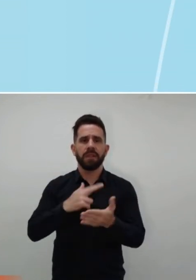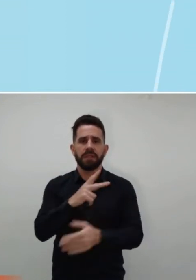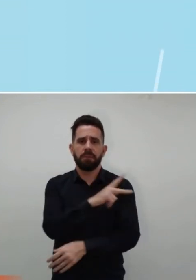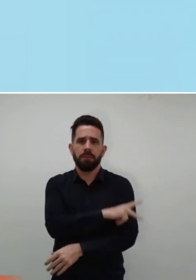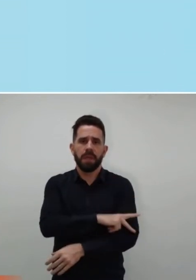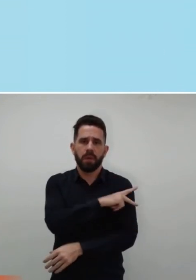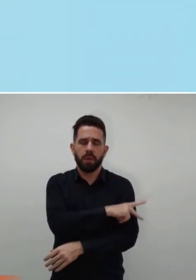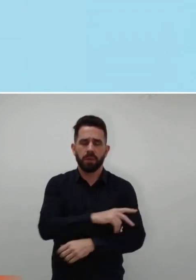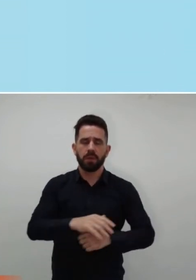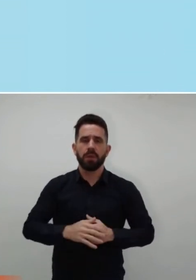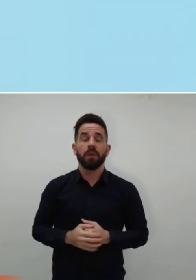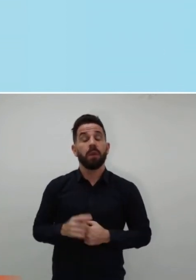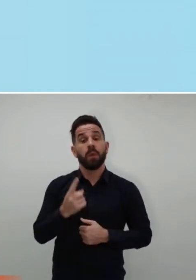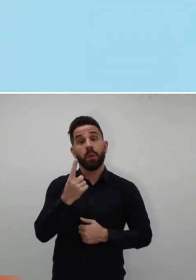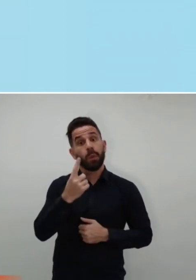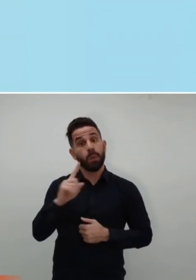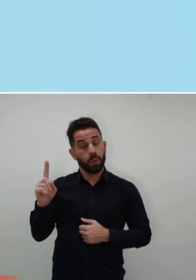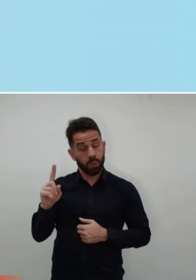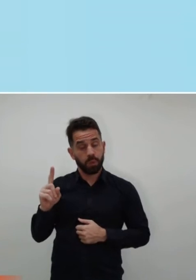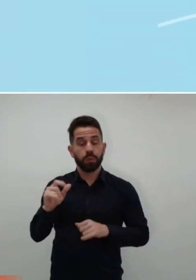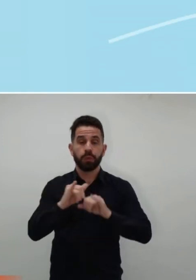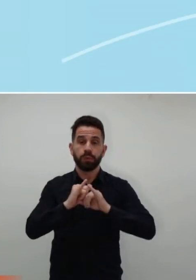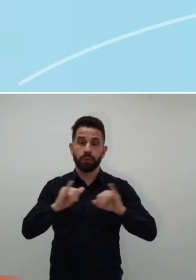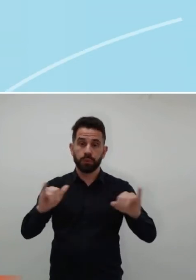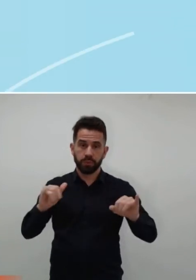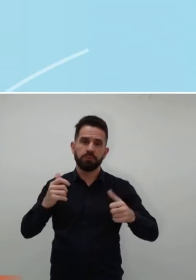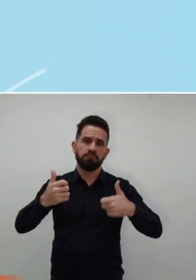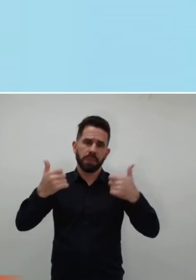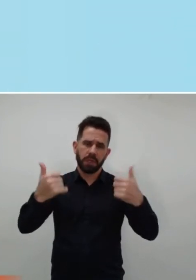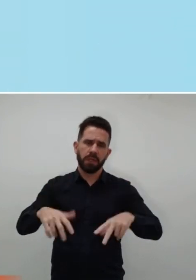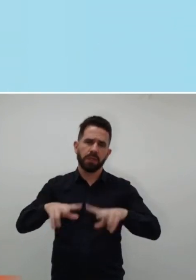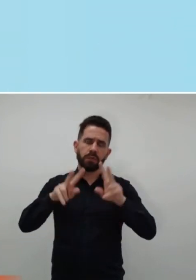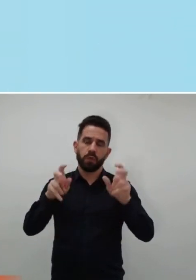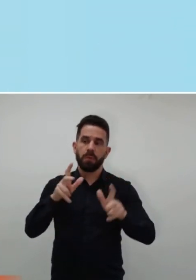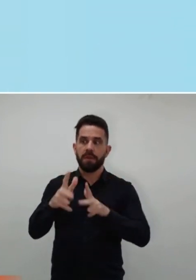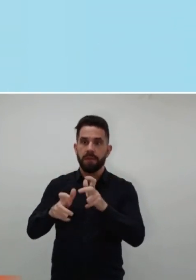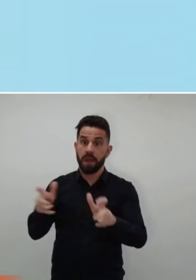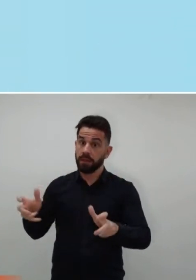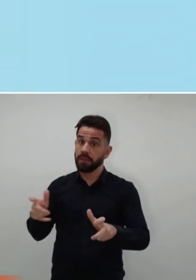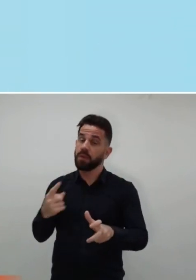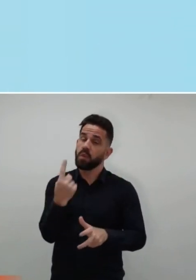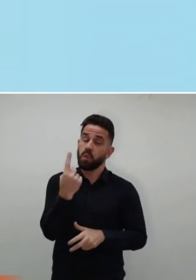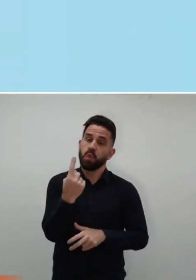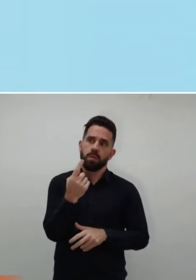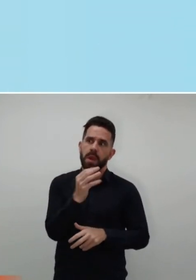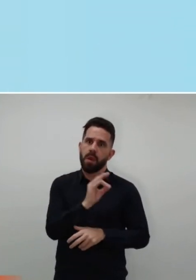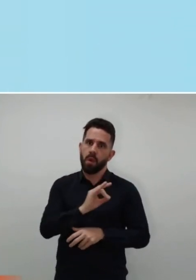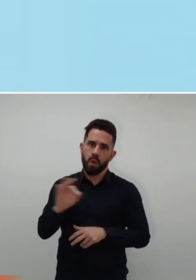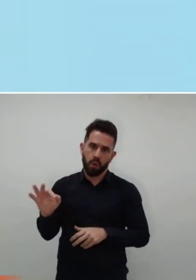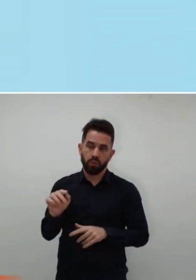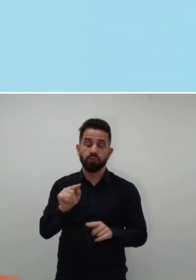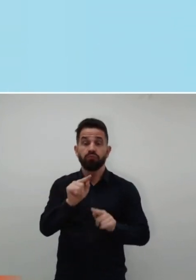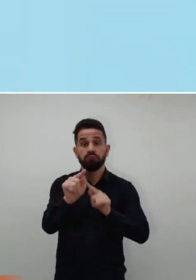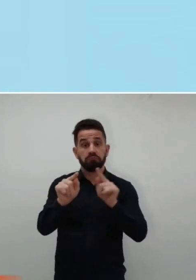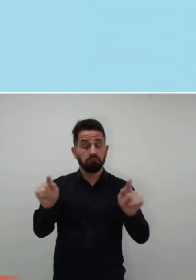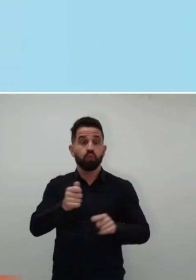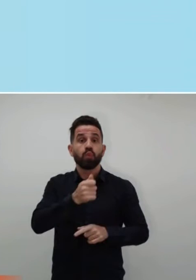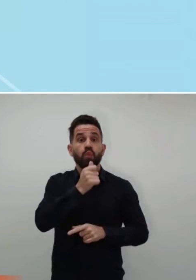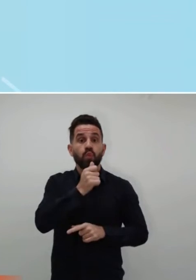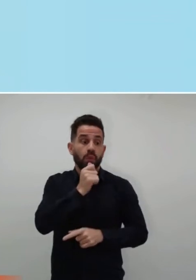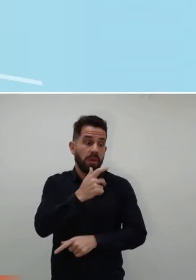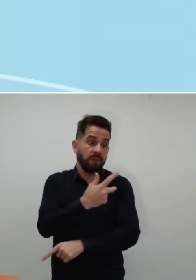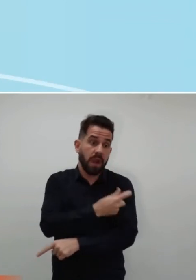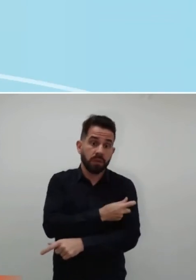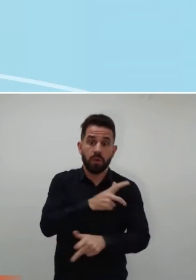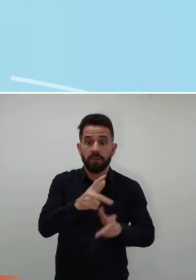para finalizar esse bloco, eu ainda vou falar sobre vacinas, mas é uma ótima notícia para quem ainda não vacinou os próprios